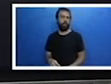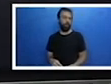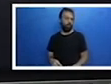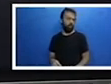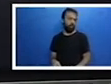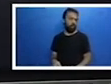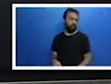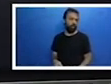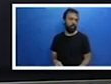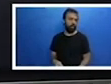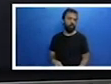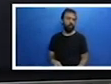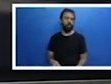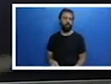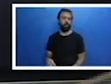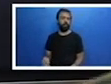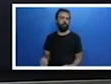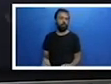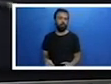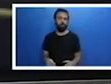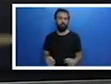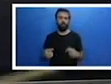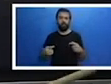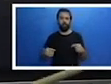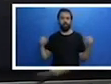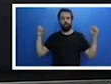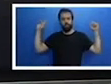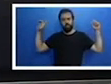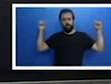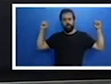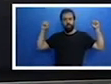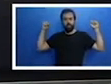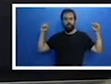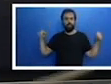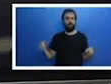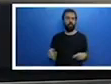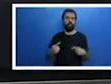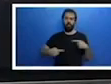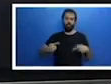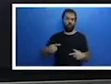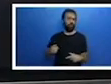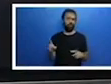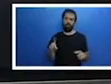estão presentes, porque a pessoa também realiza alguns movimentos utilizando essa velocidade.